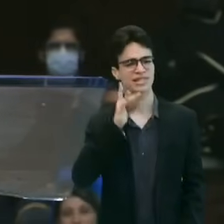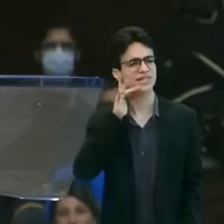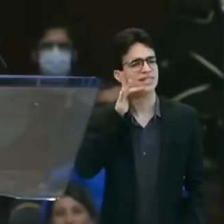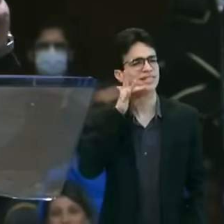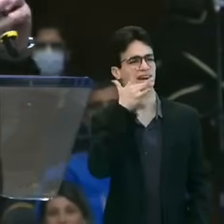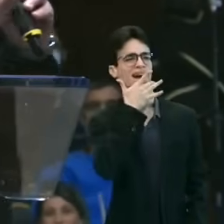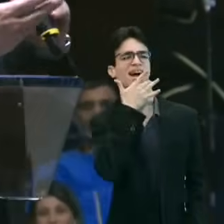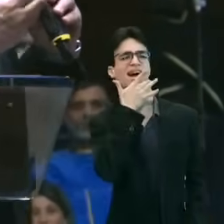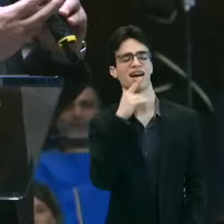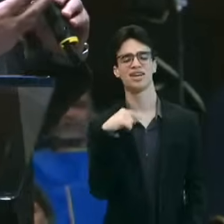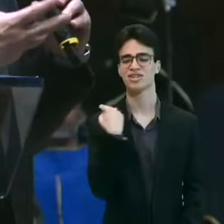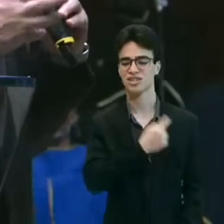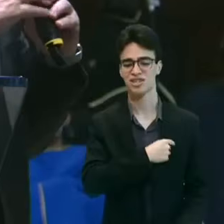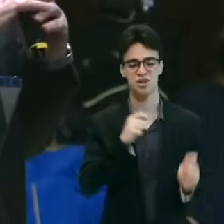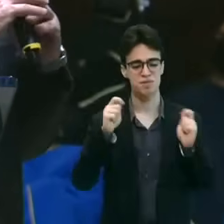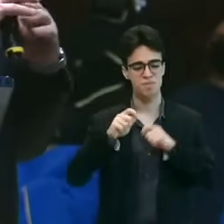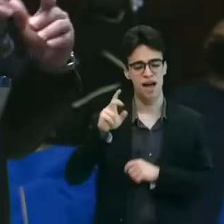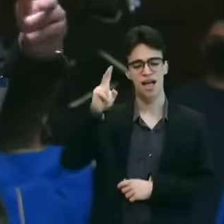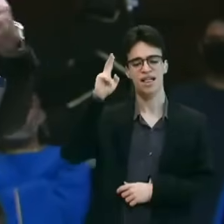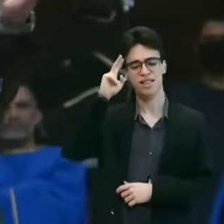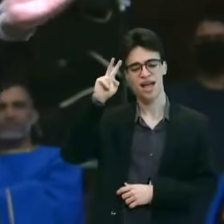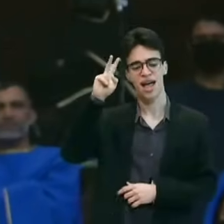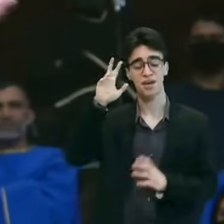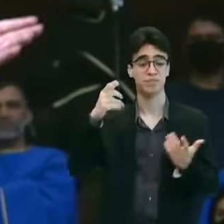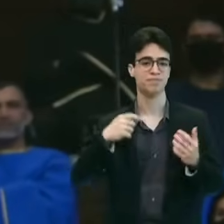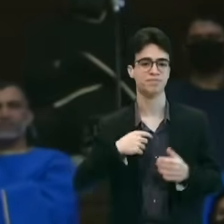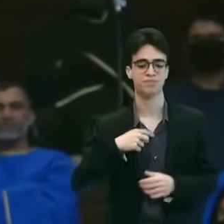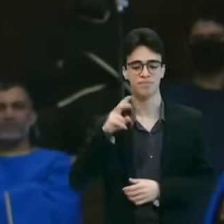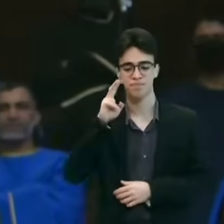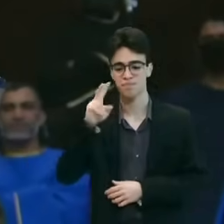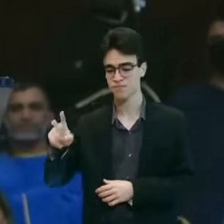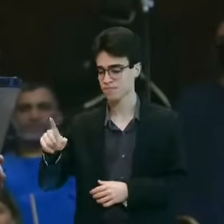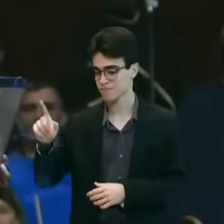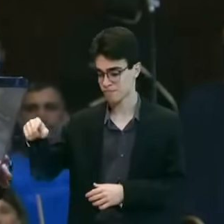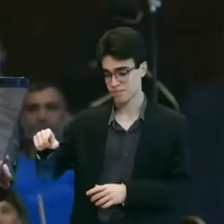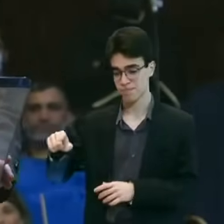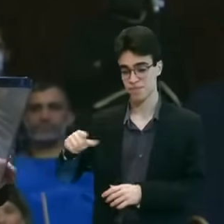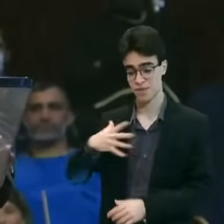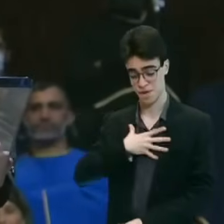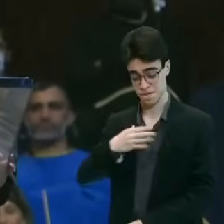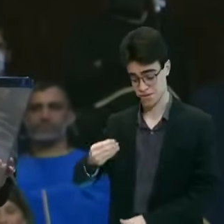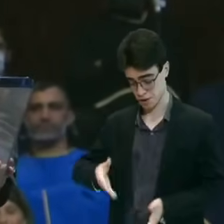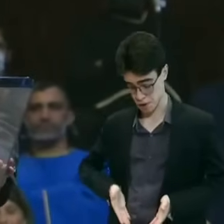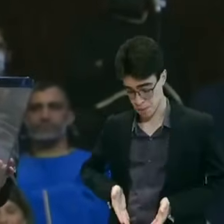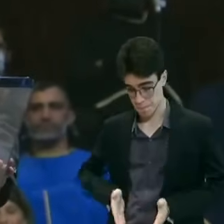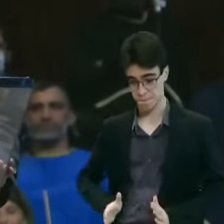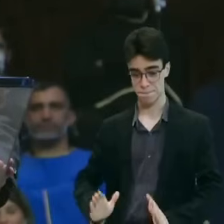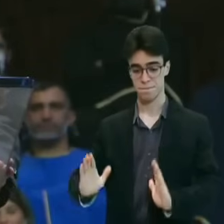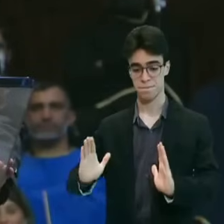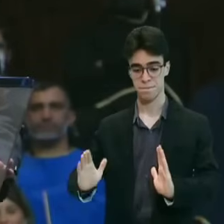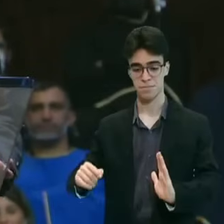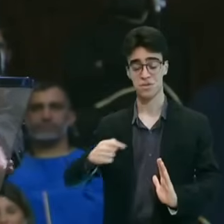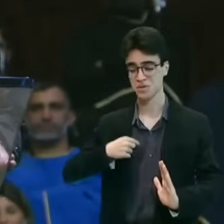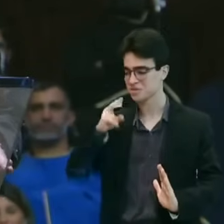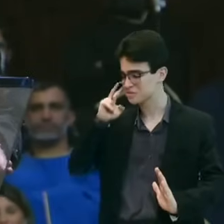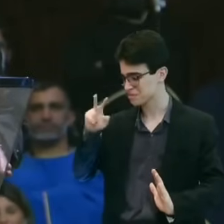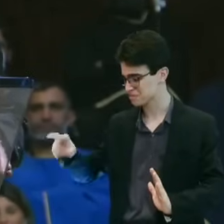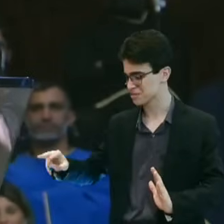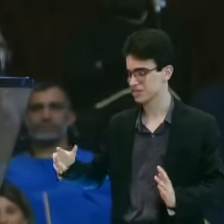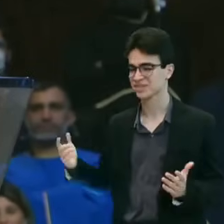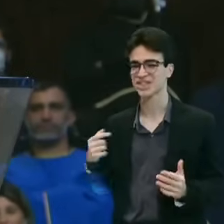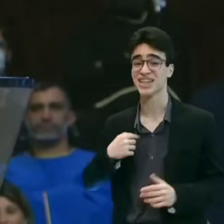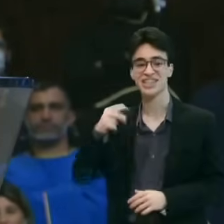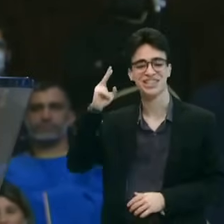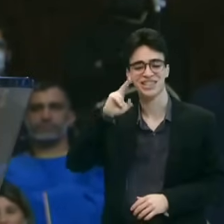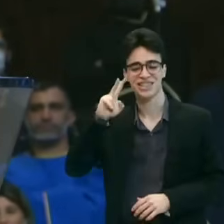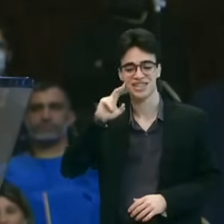a gente lembrar, não é, dessas coisas. Eu assisti os partos dos meus filhos, e eu me lembro muito bem, né?